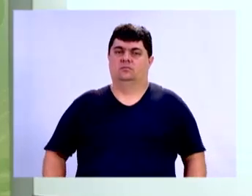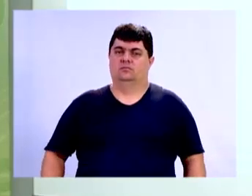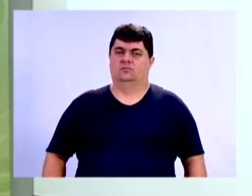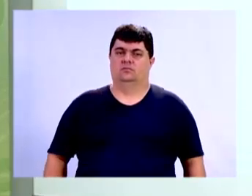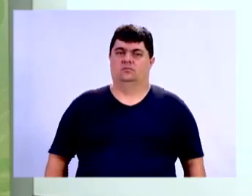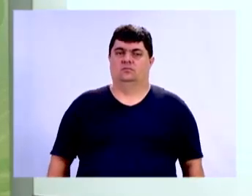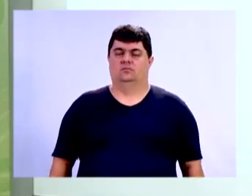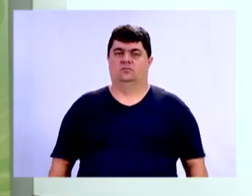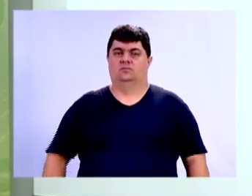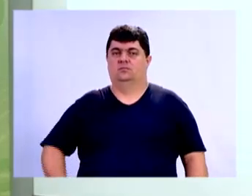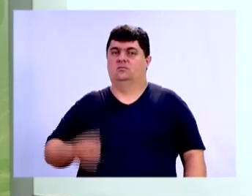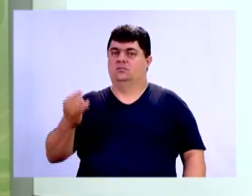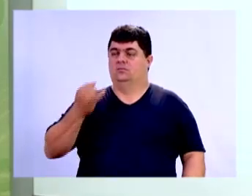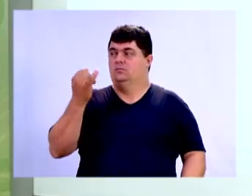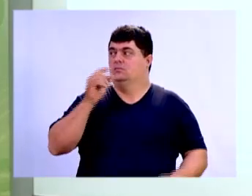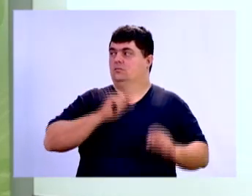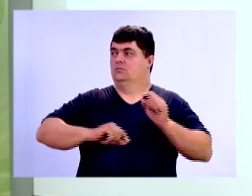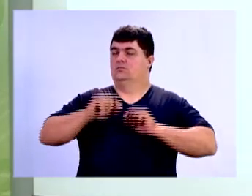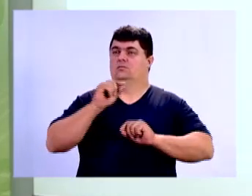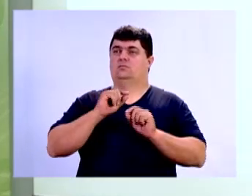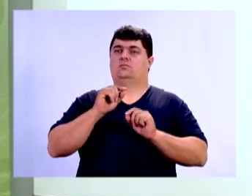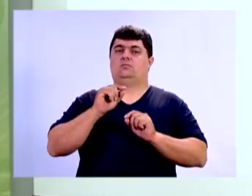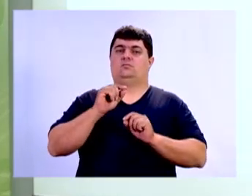O importante, gente,